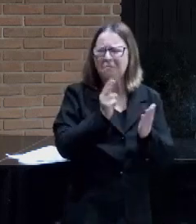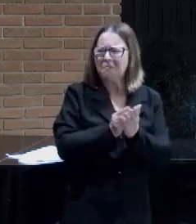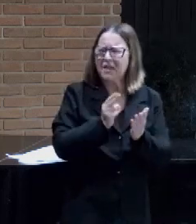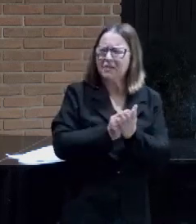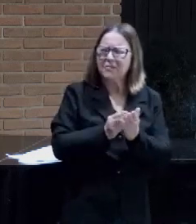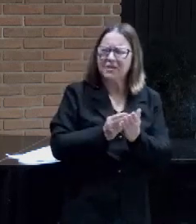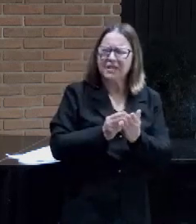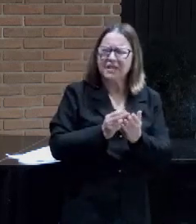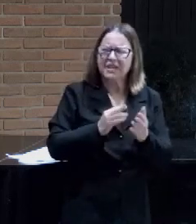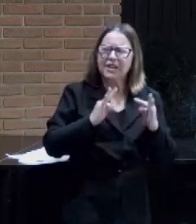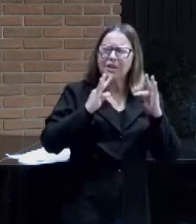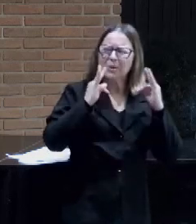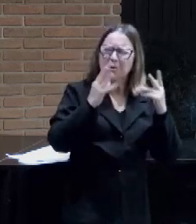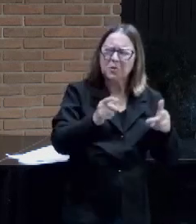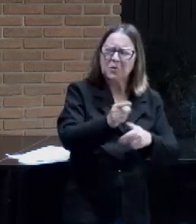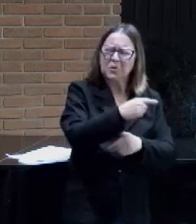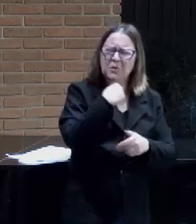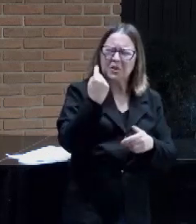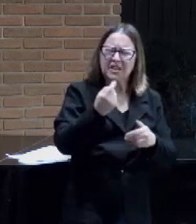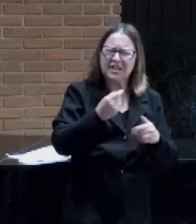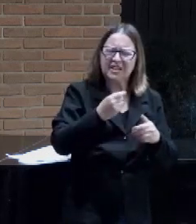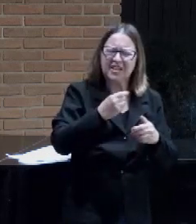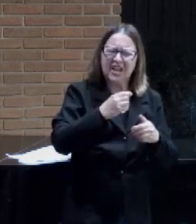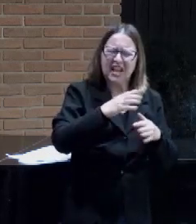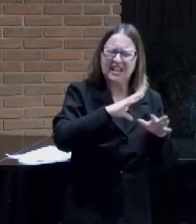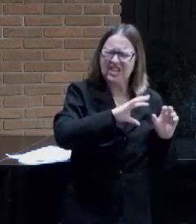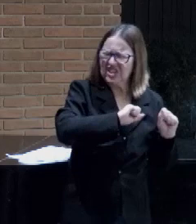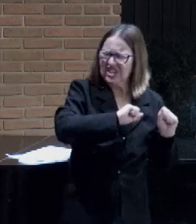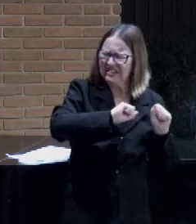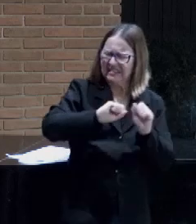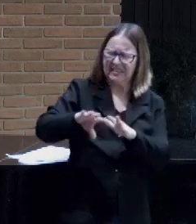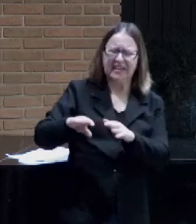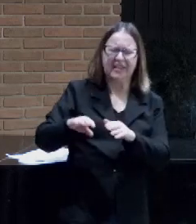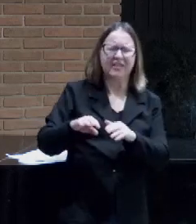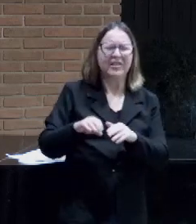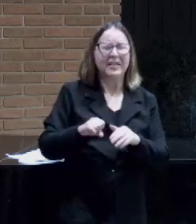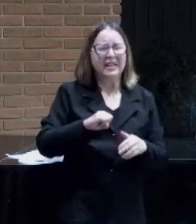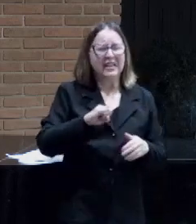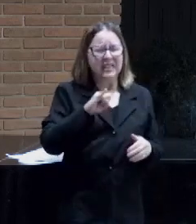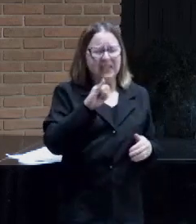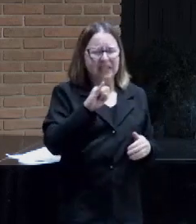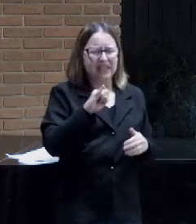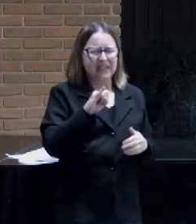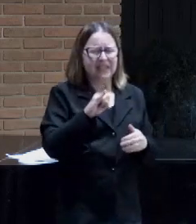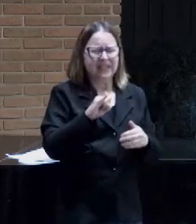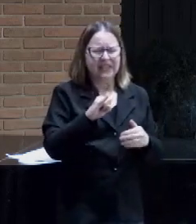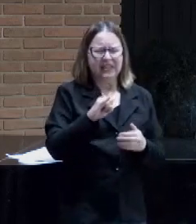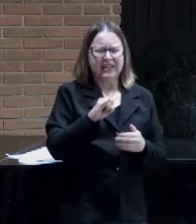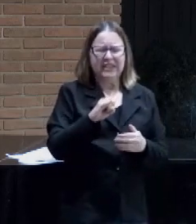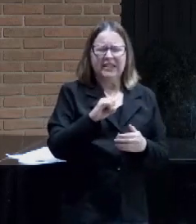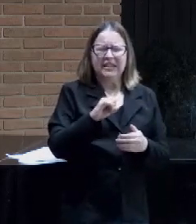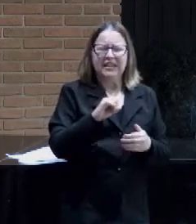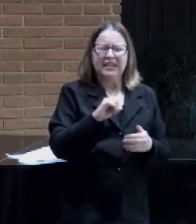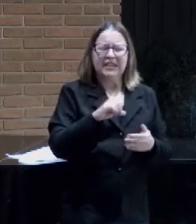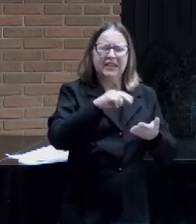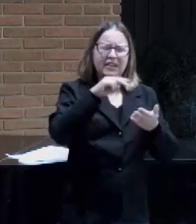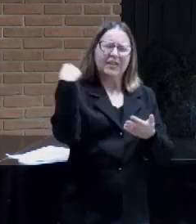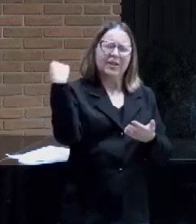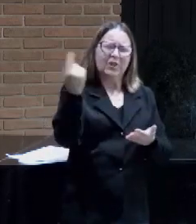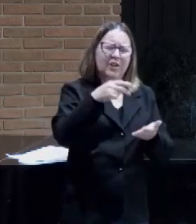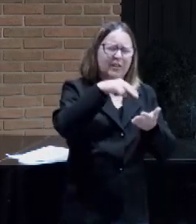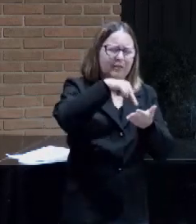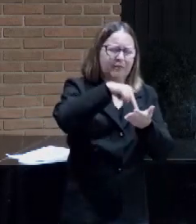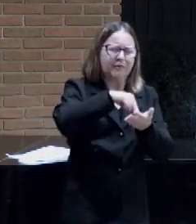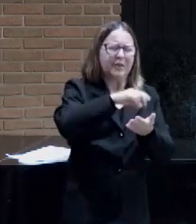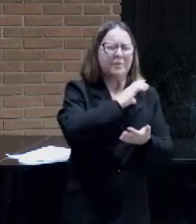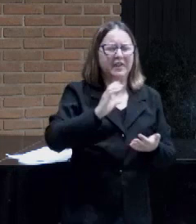seja tirado, se Cristo permanecer e Ele permanece, amém, por isso, nós temos tudo, e que nós possamos